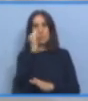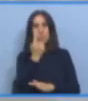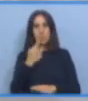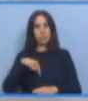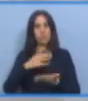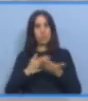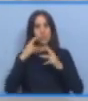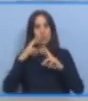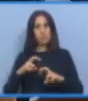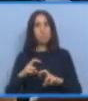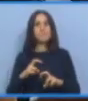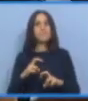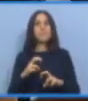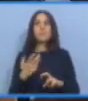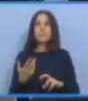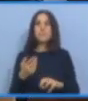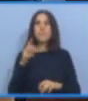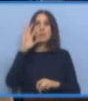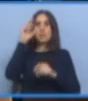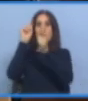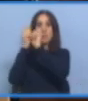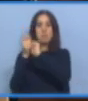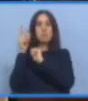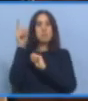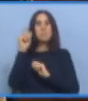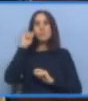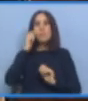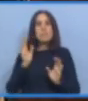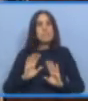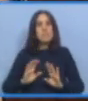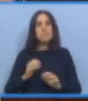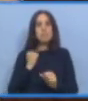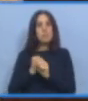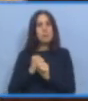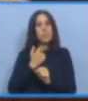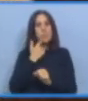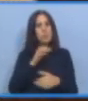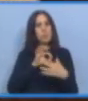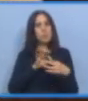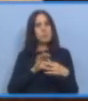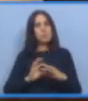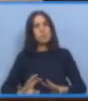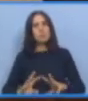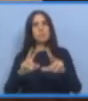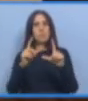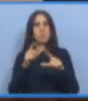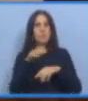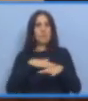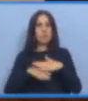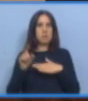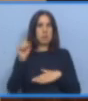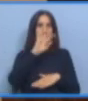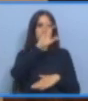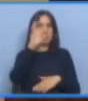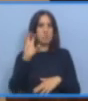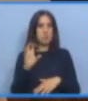fazemos no estudo, que as alterações climáticas não coloquem em causa todo o trabalho de cooperação, de desenvolvimento que é feito nestes